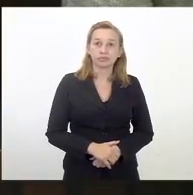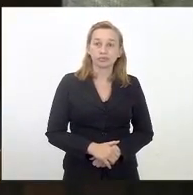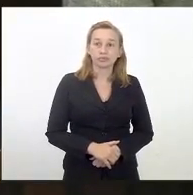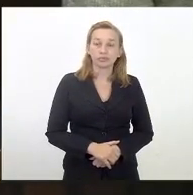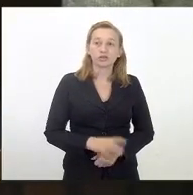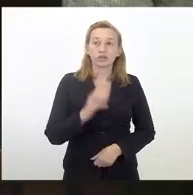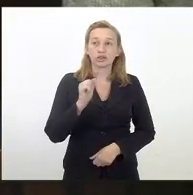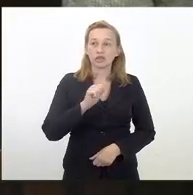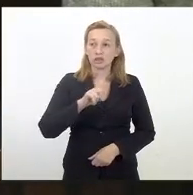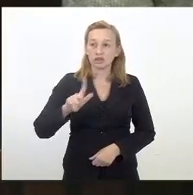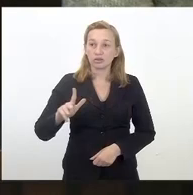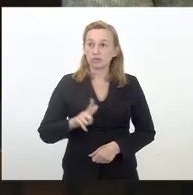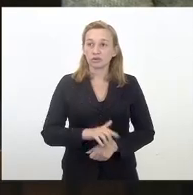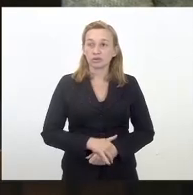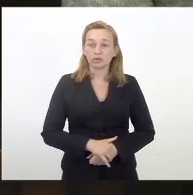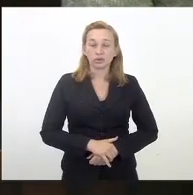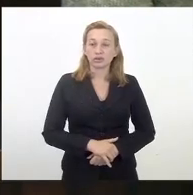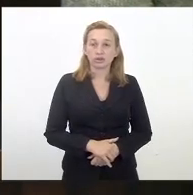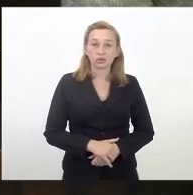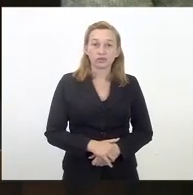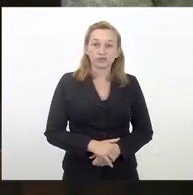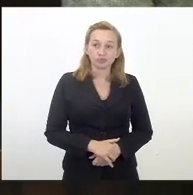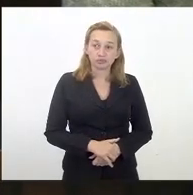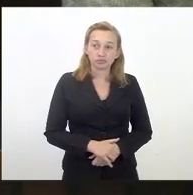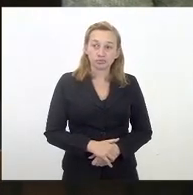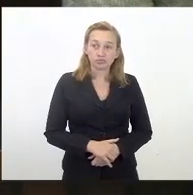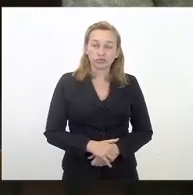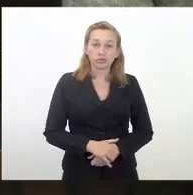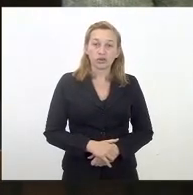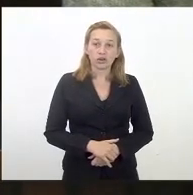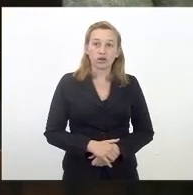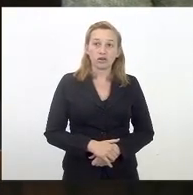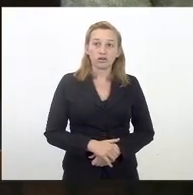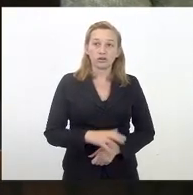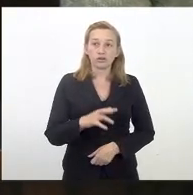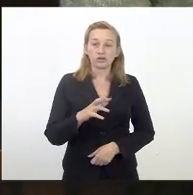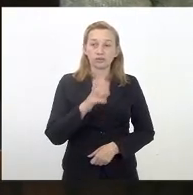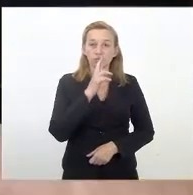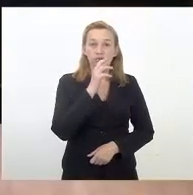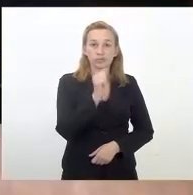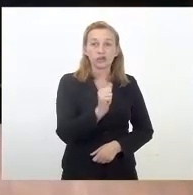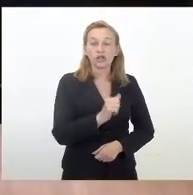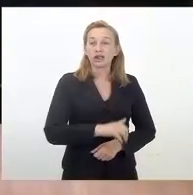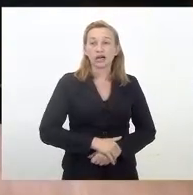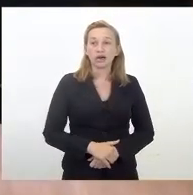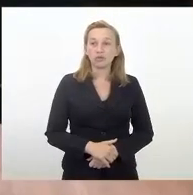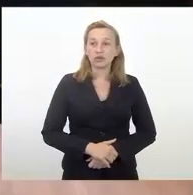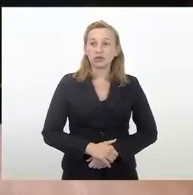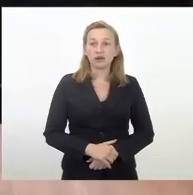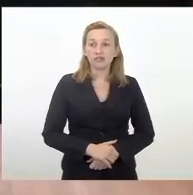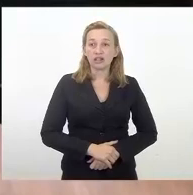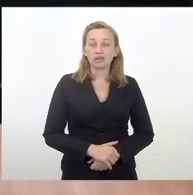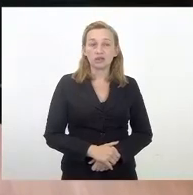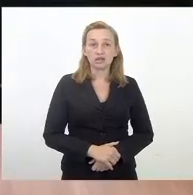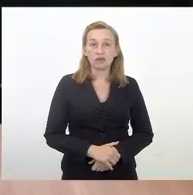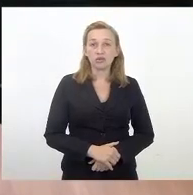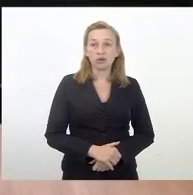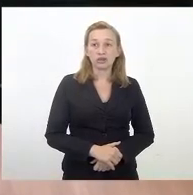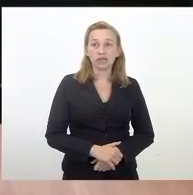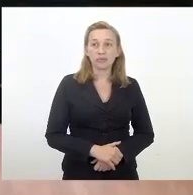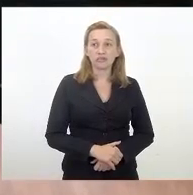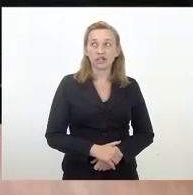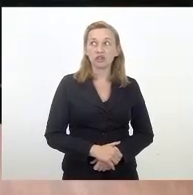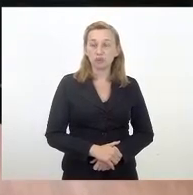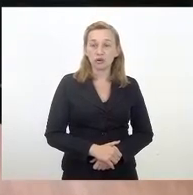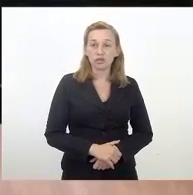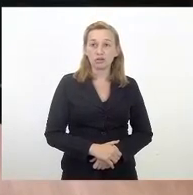o Daniel librelon o Rodrigo Amorim e não pode porque é de 19 já